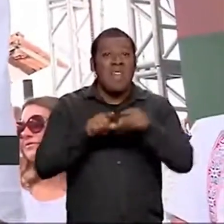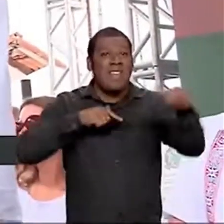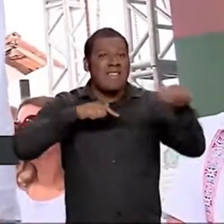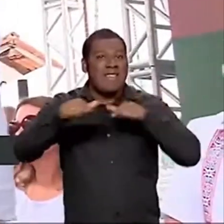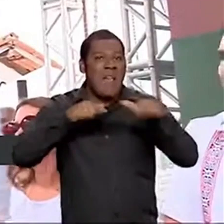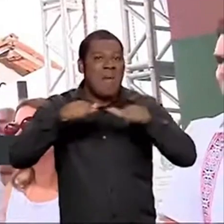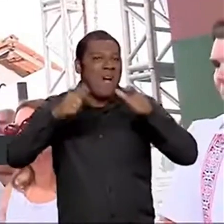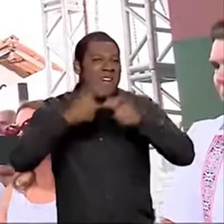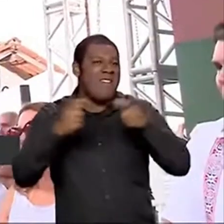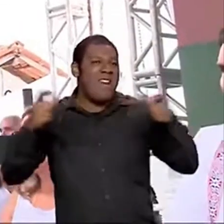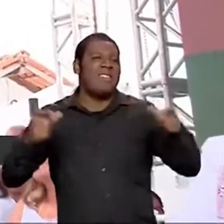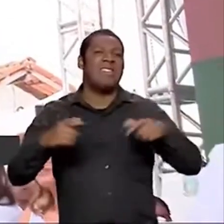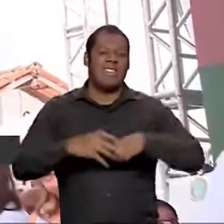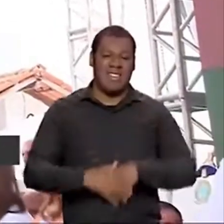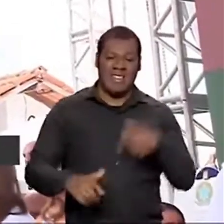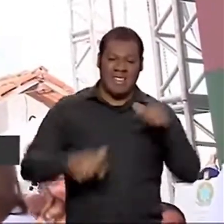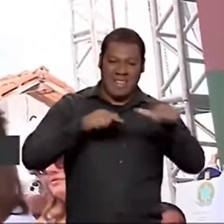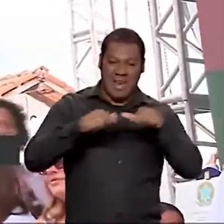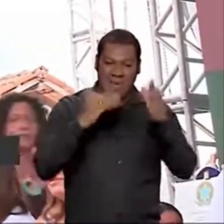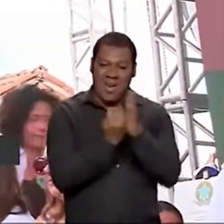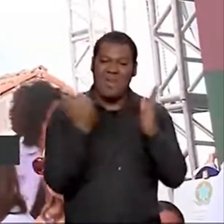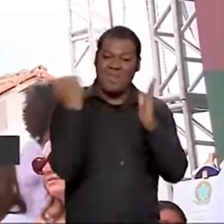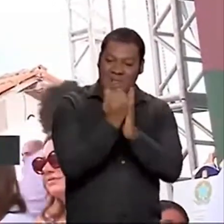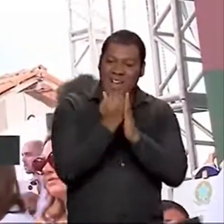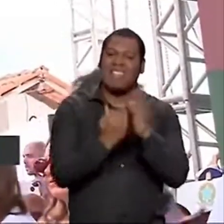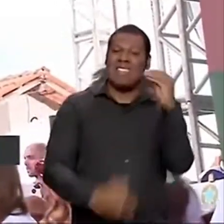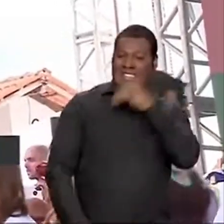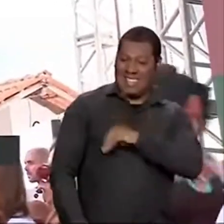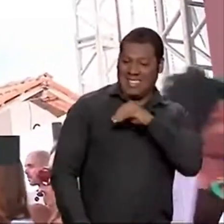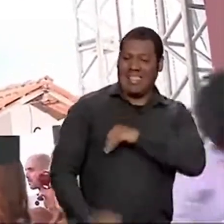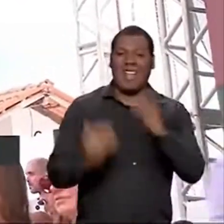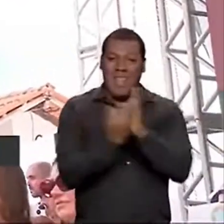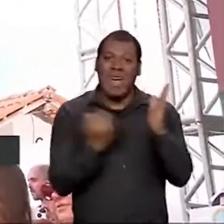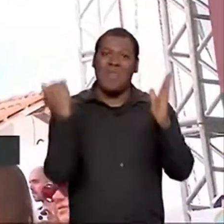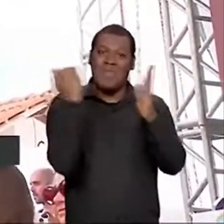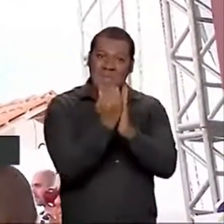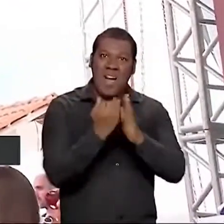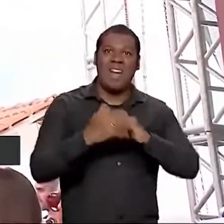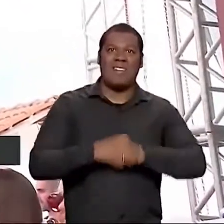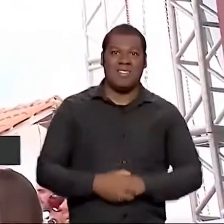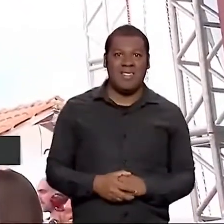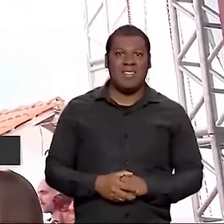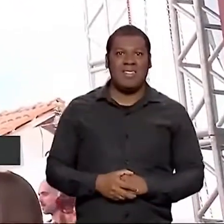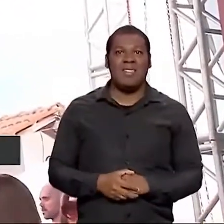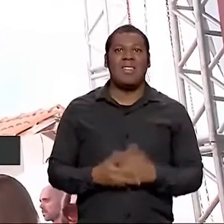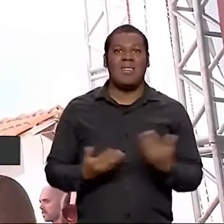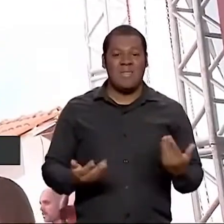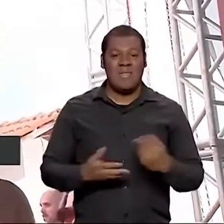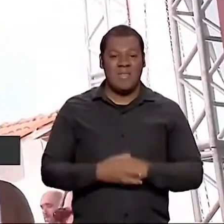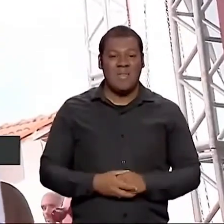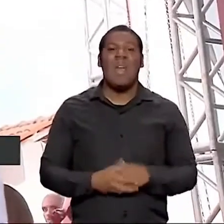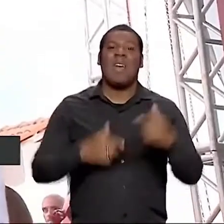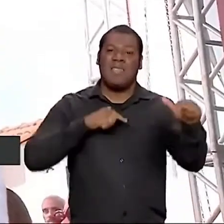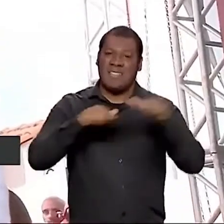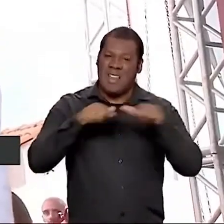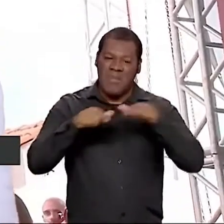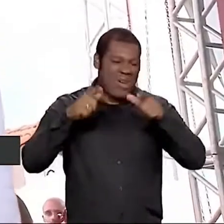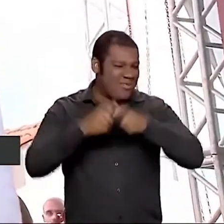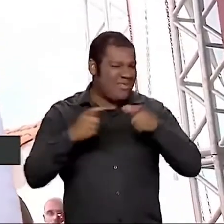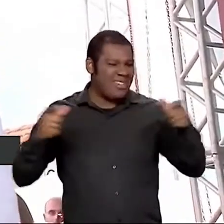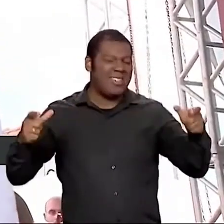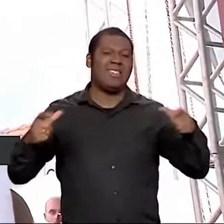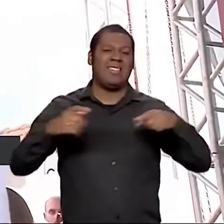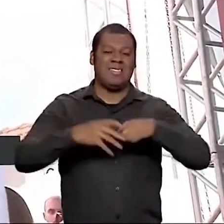emprego. Mais emprego gera mais salário. Mais salário gera mais consumo. Mais consumo gera mais emprego. E